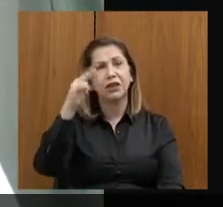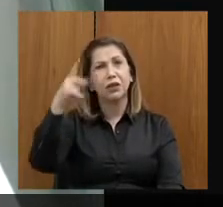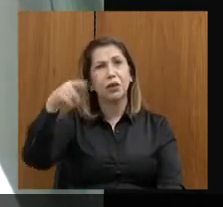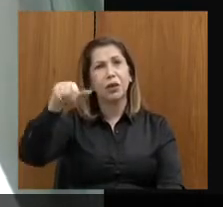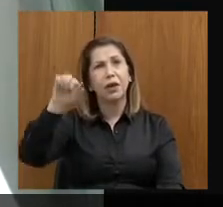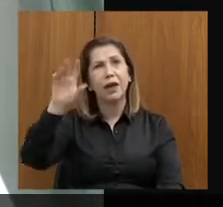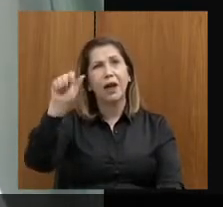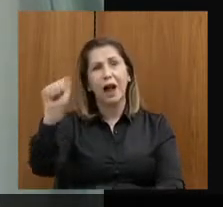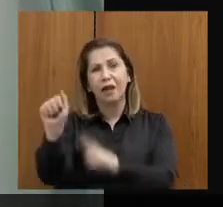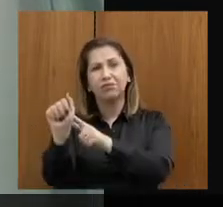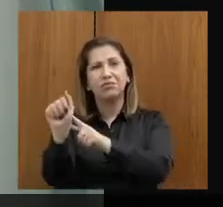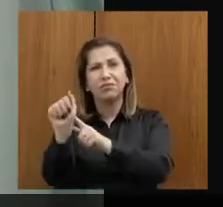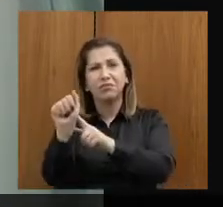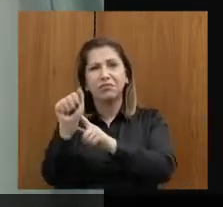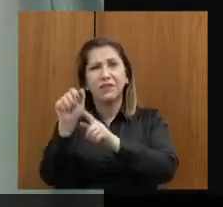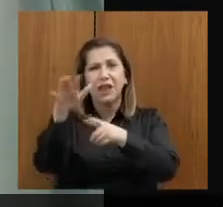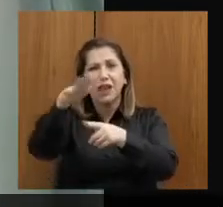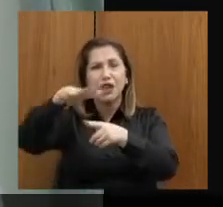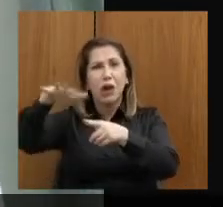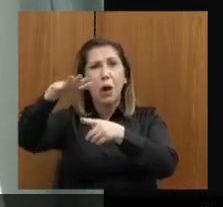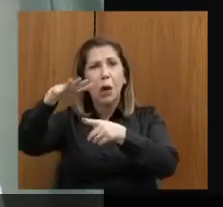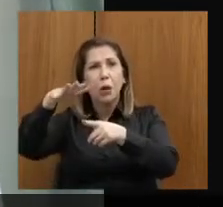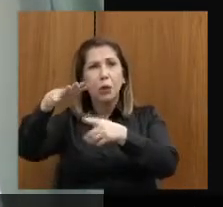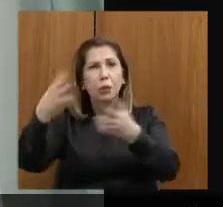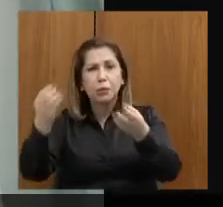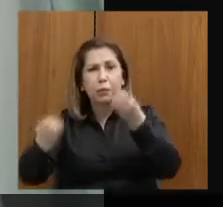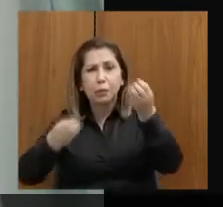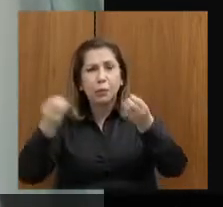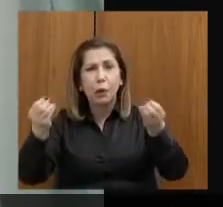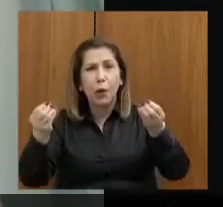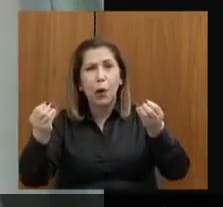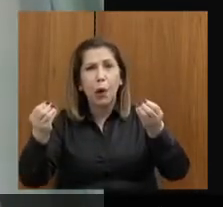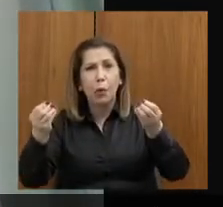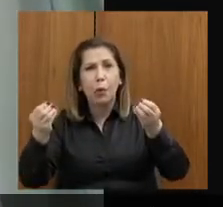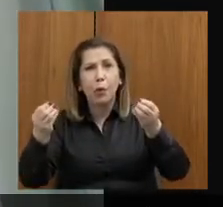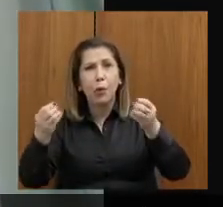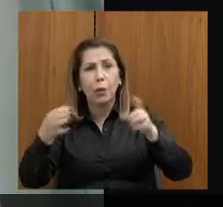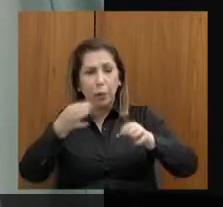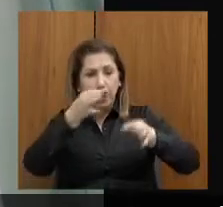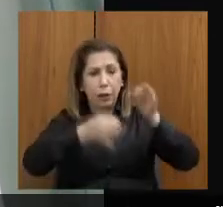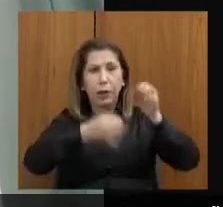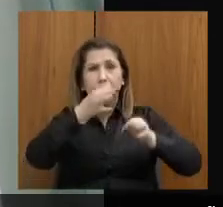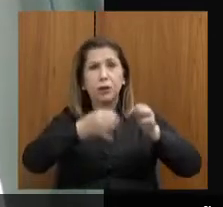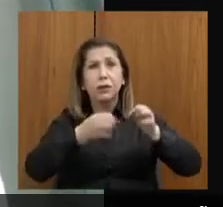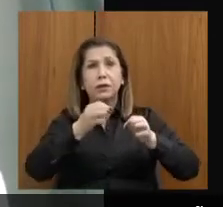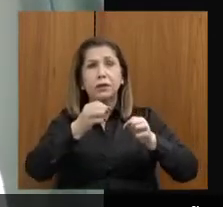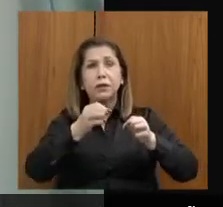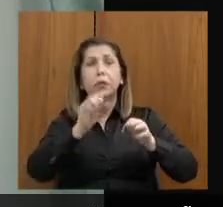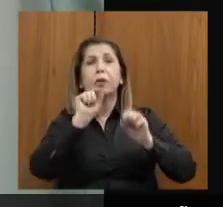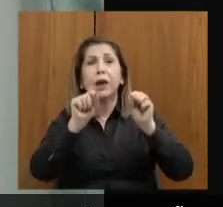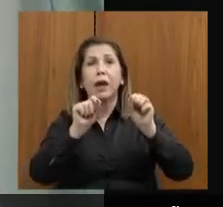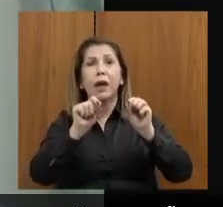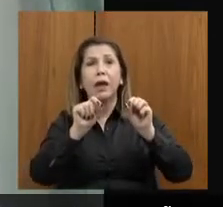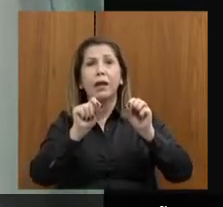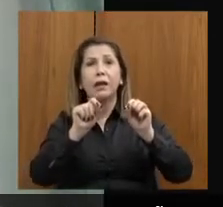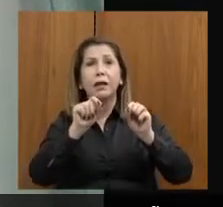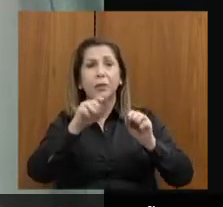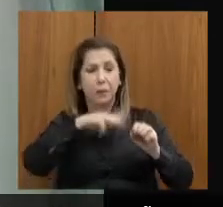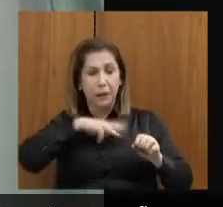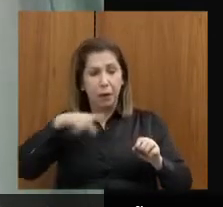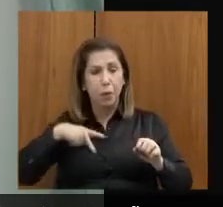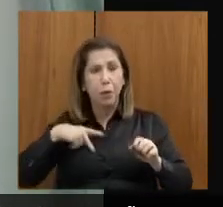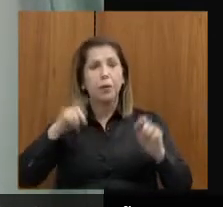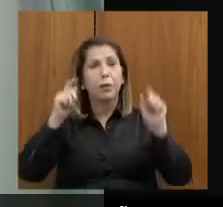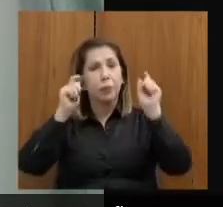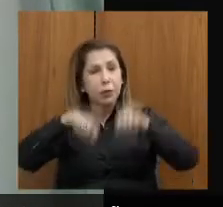Então por determinação do nosso procurar procurador-geral nós temos procurado de algumas ações para que a produção de certas drogas